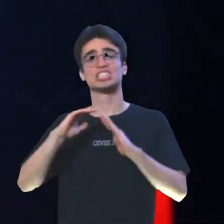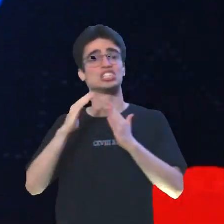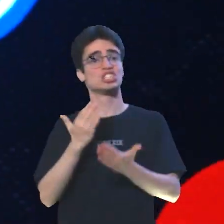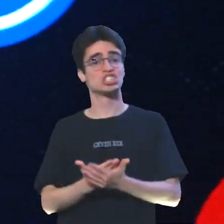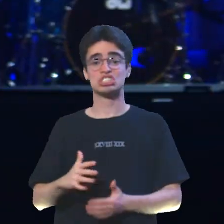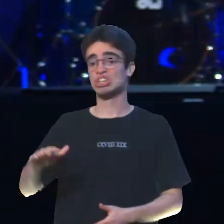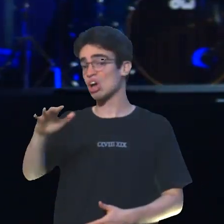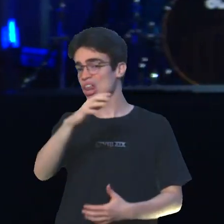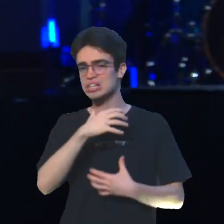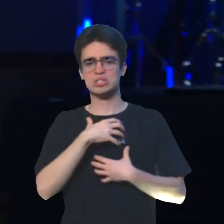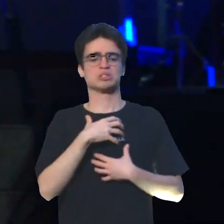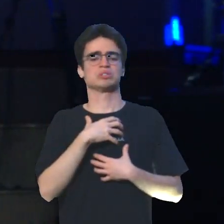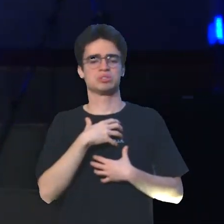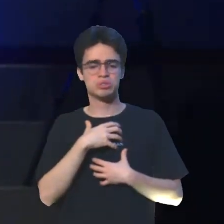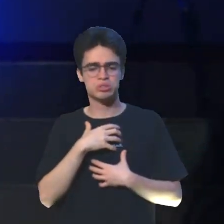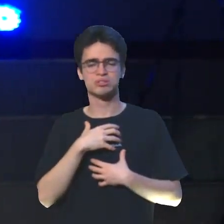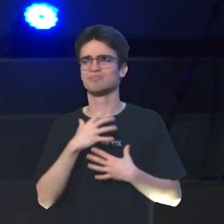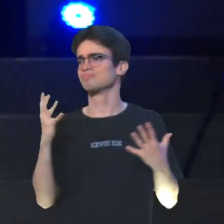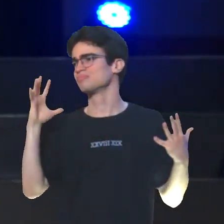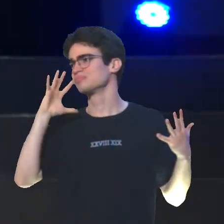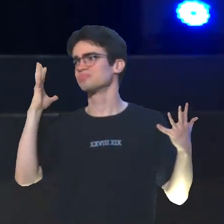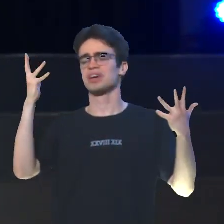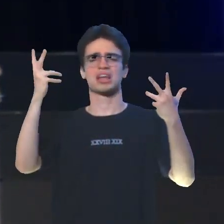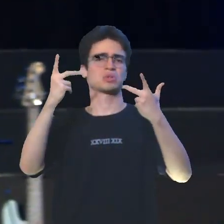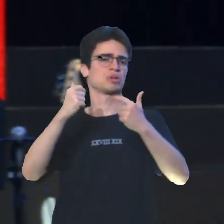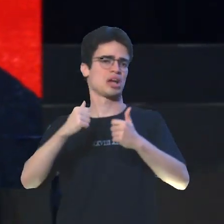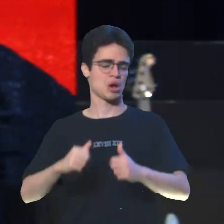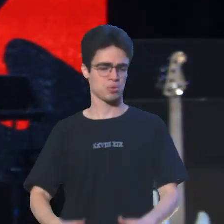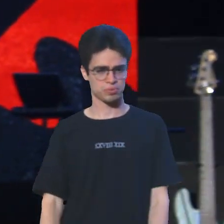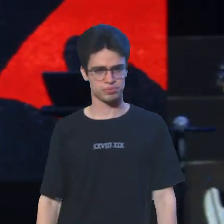escola de maneira sobrenatural.